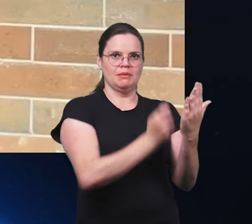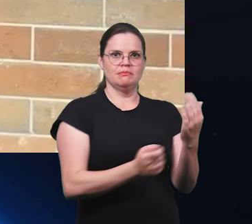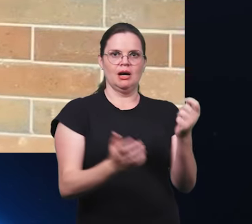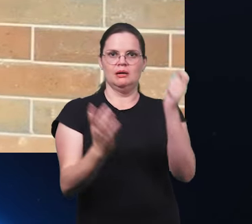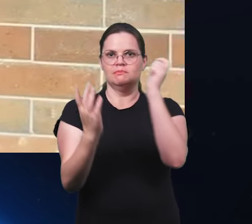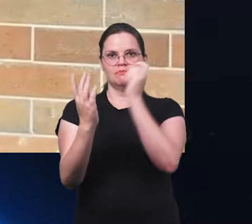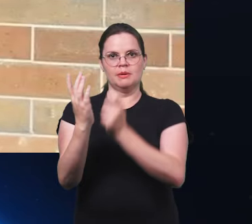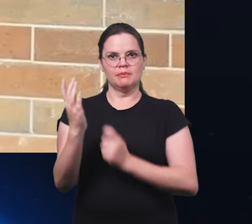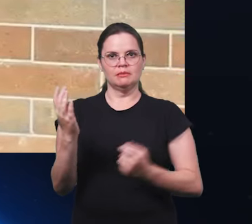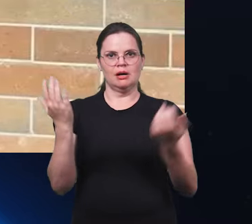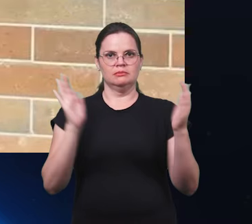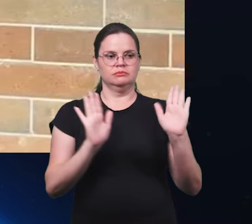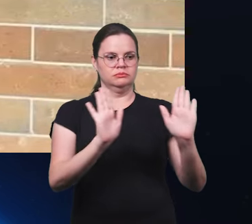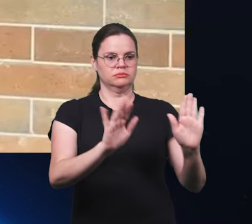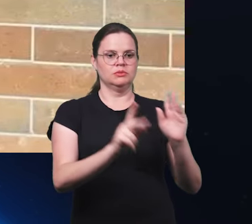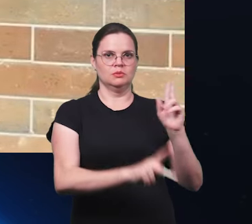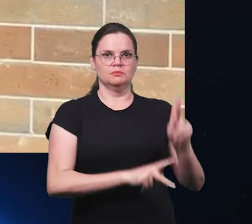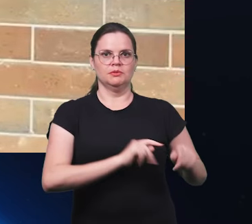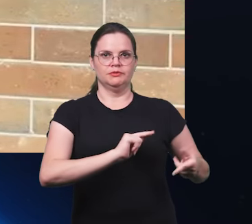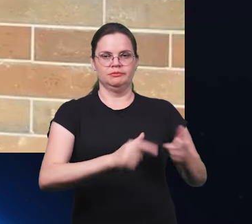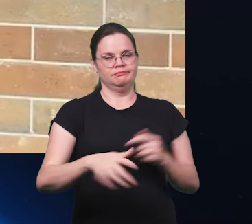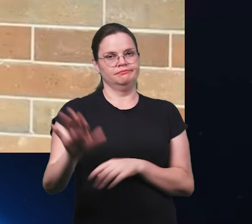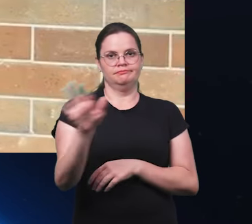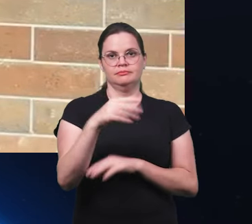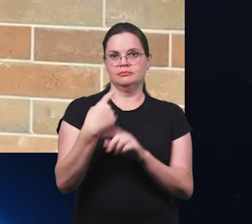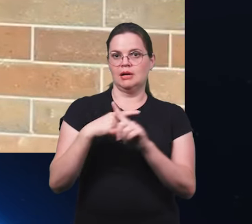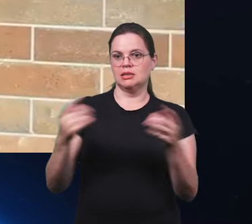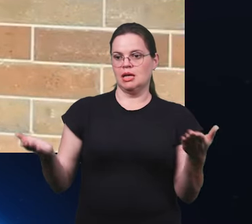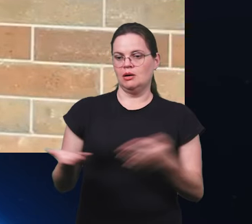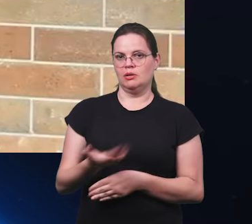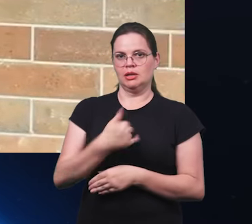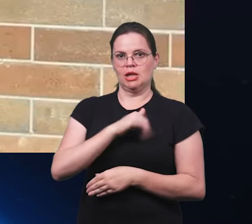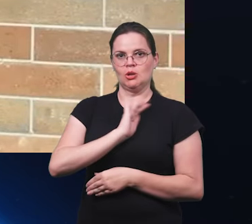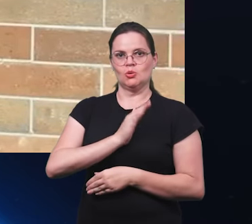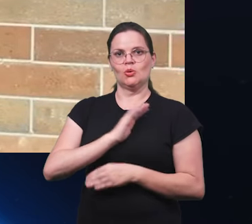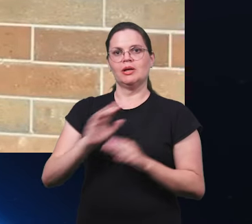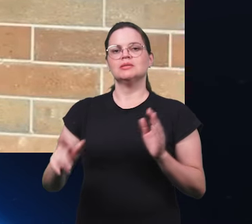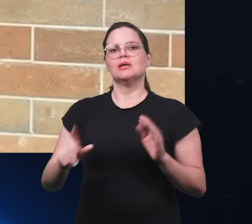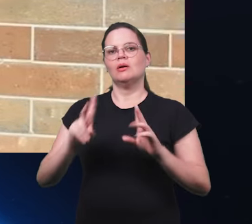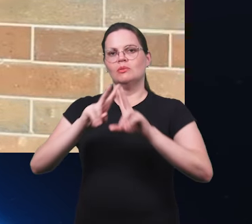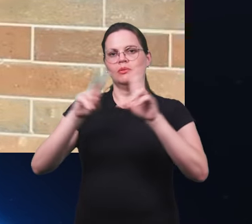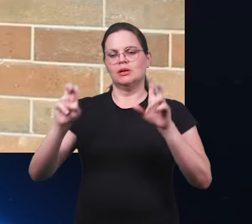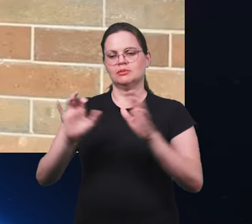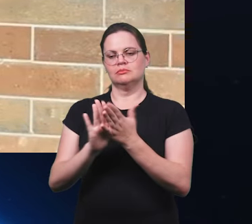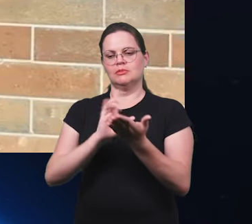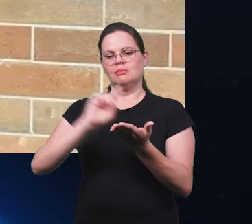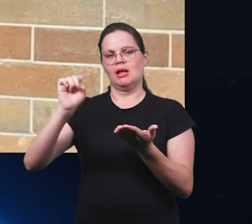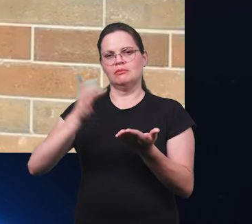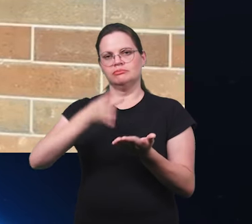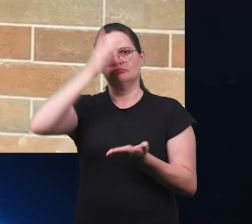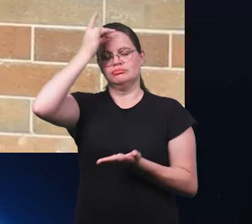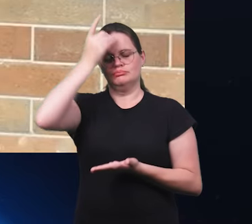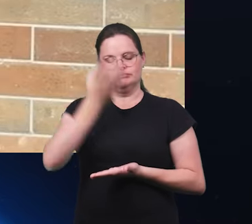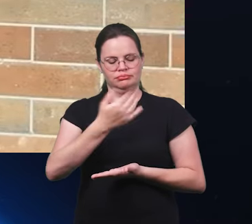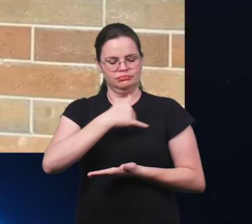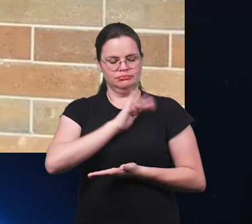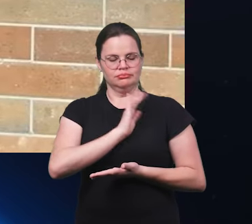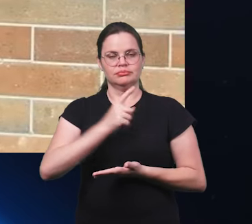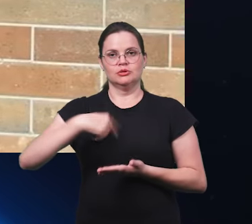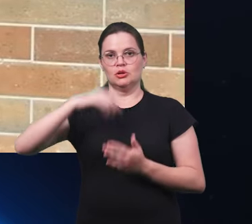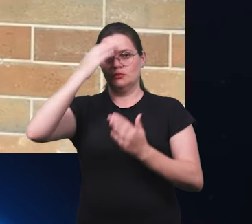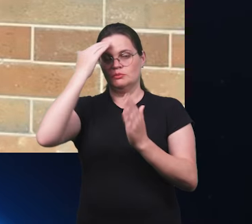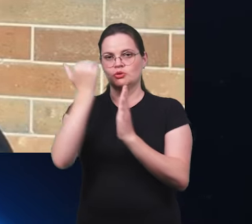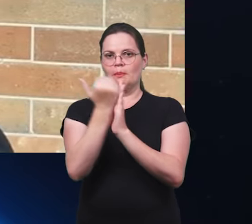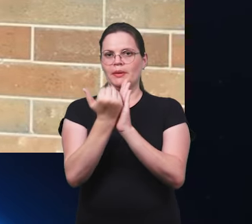foi lá para o povo de Israel, mas a lei agora estava escrita nas tábuas do nosso coração. Ou seja, nós estaríamos